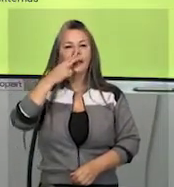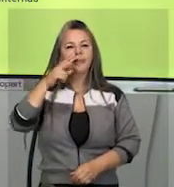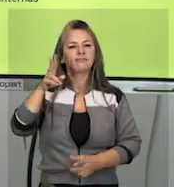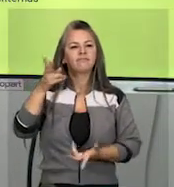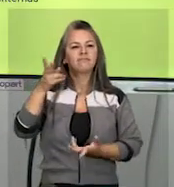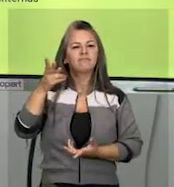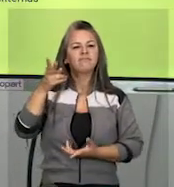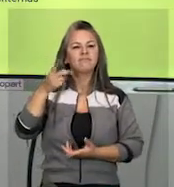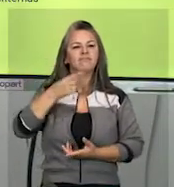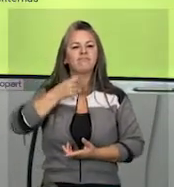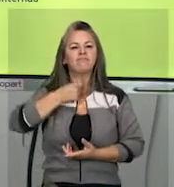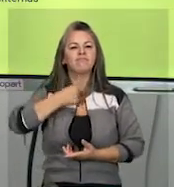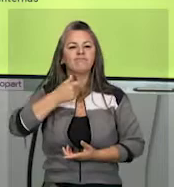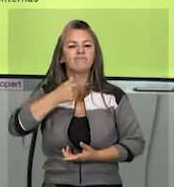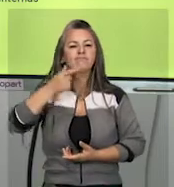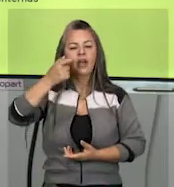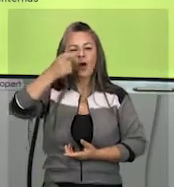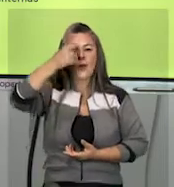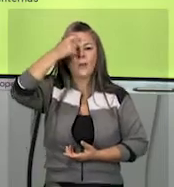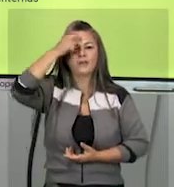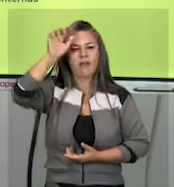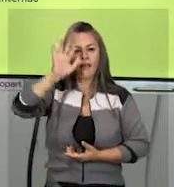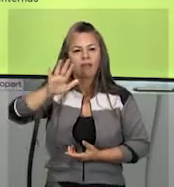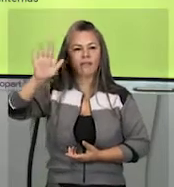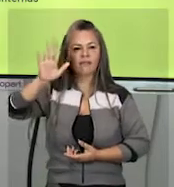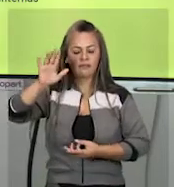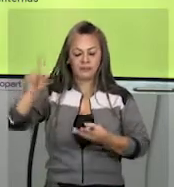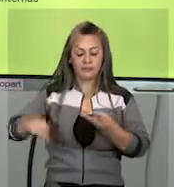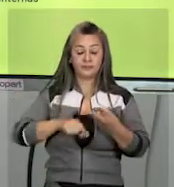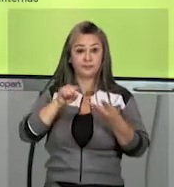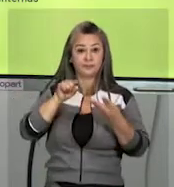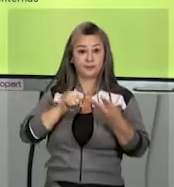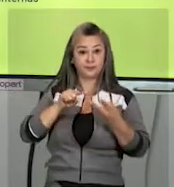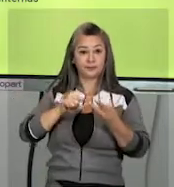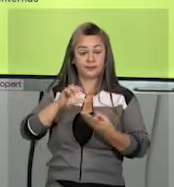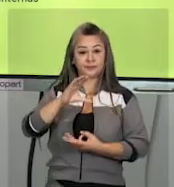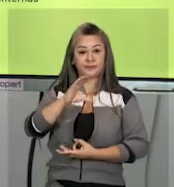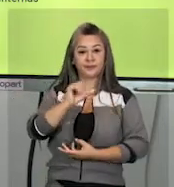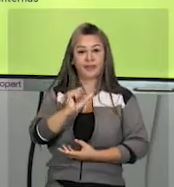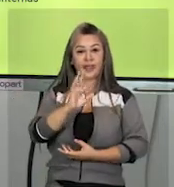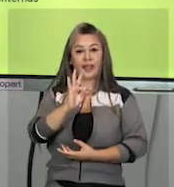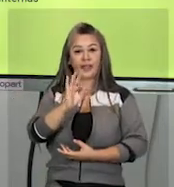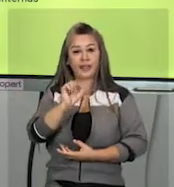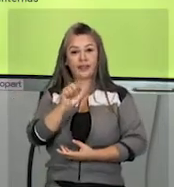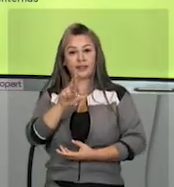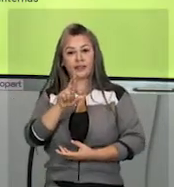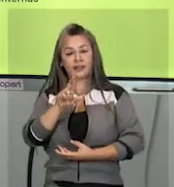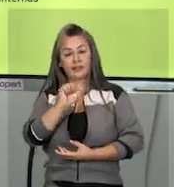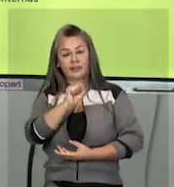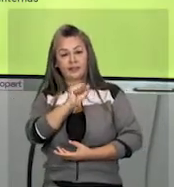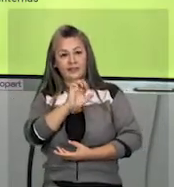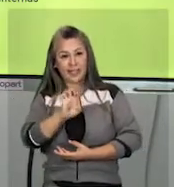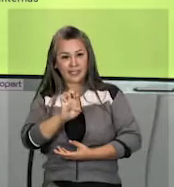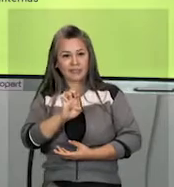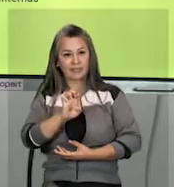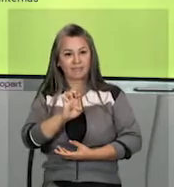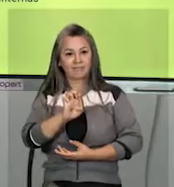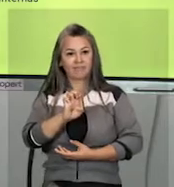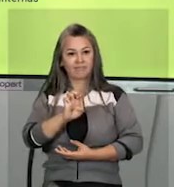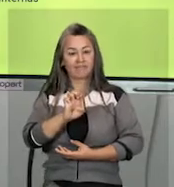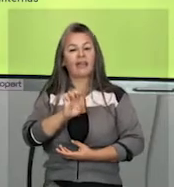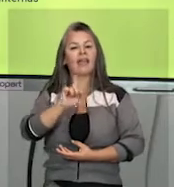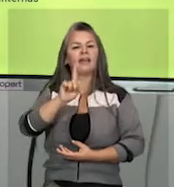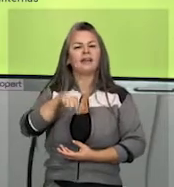A catarse significa a purificação, porque a plateia está assistindo o teatro, a peça, e ela se vê